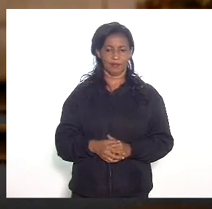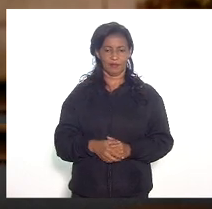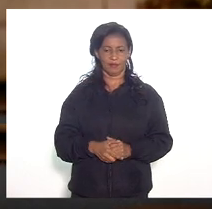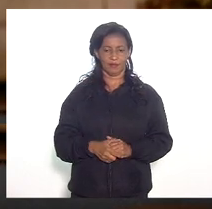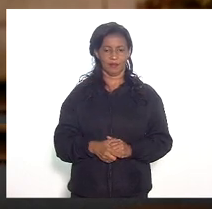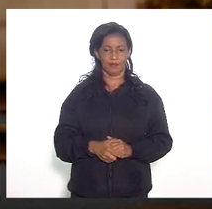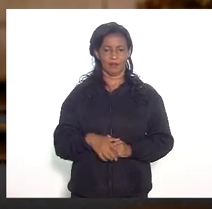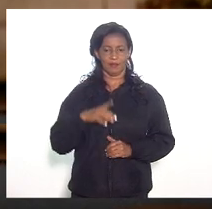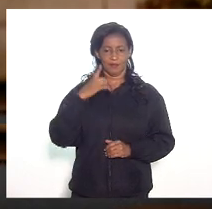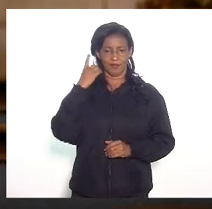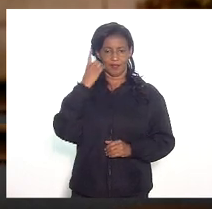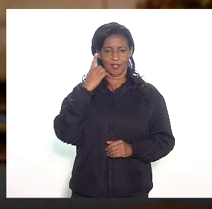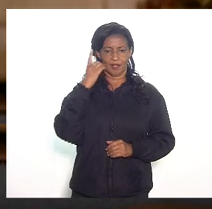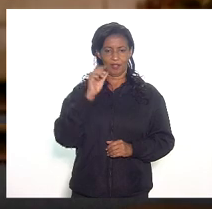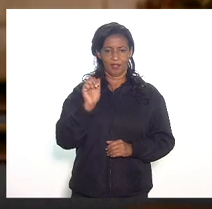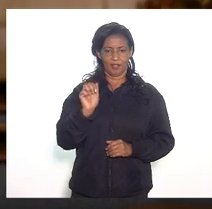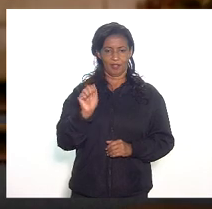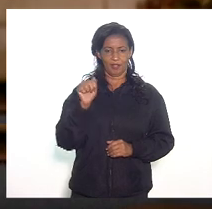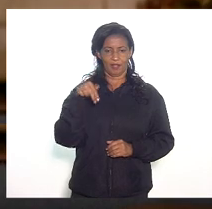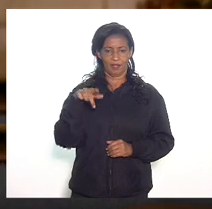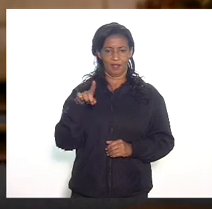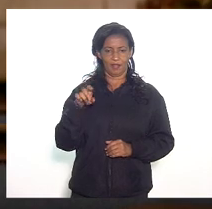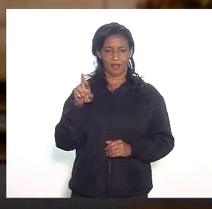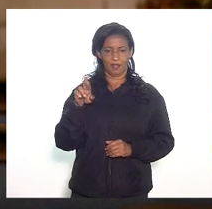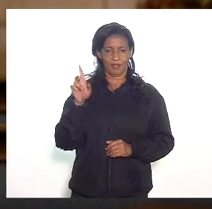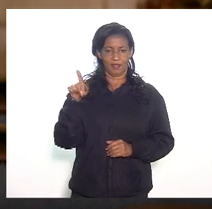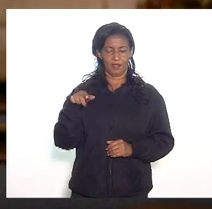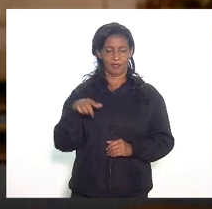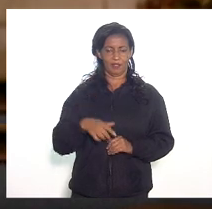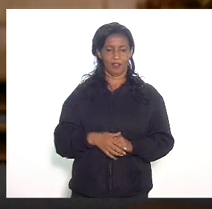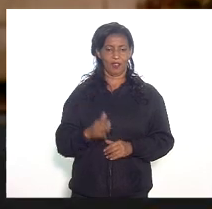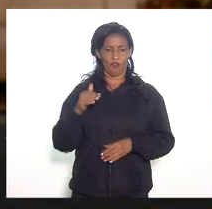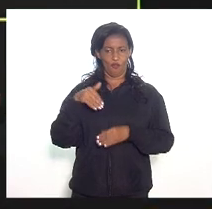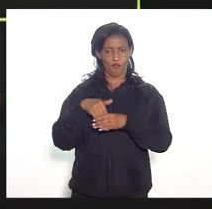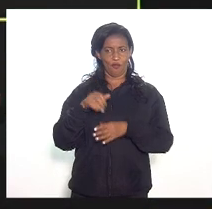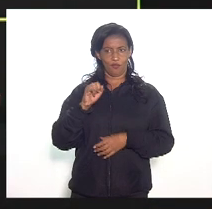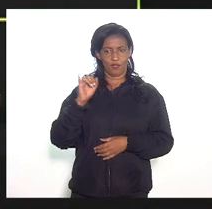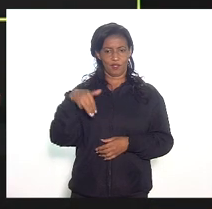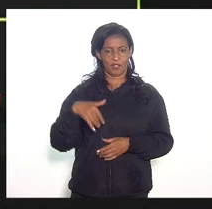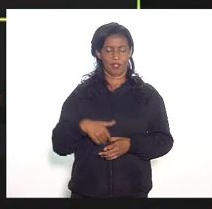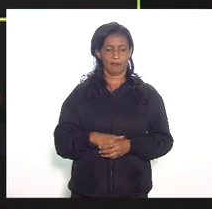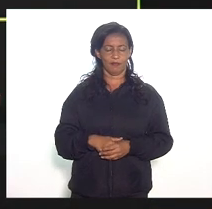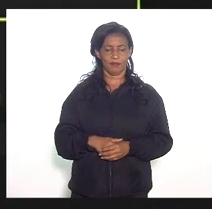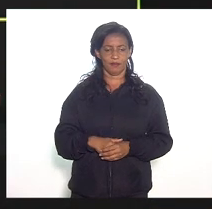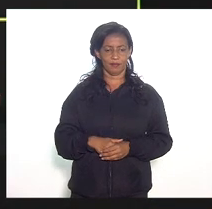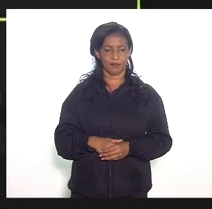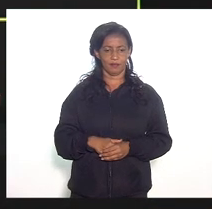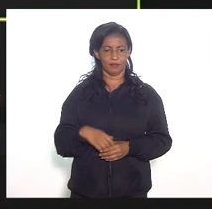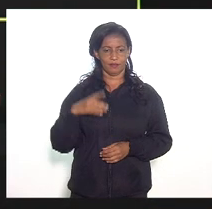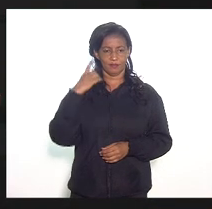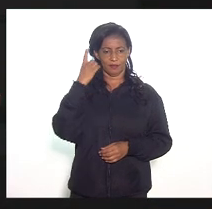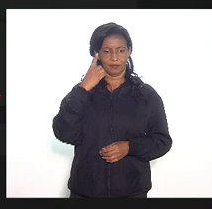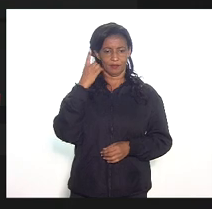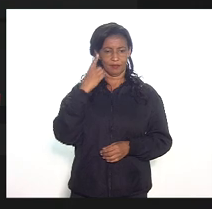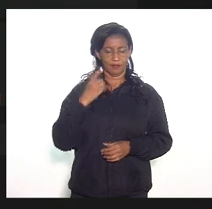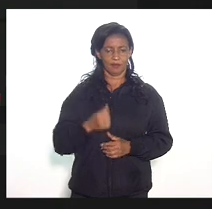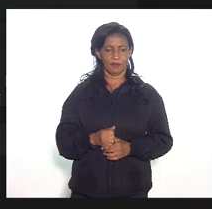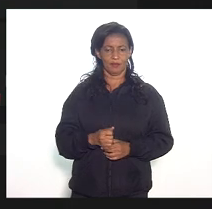deputado André Correia presidente voto sim sim deputado